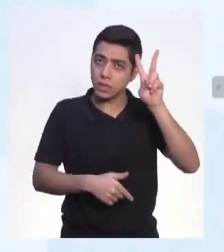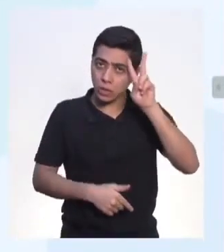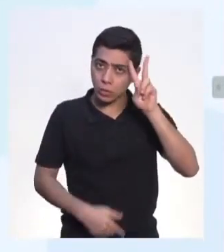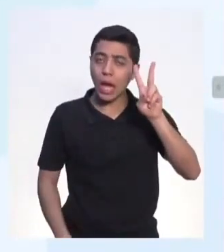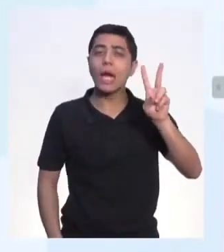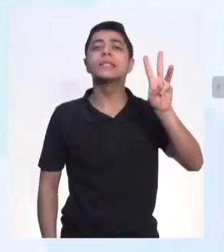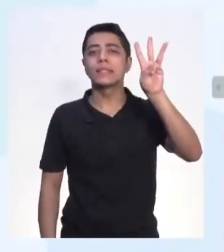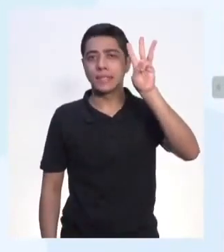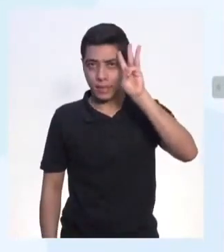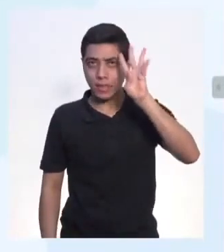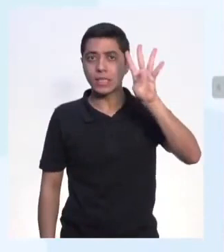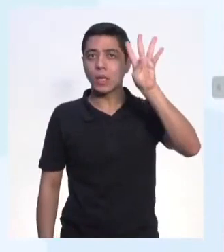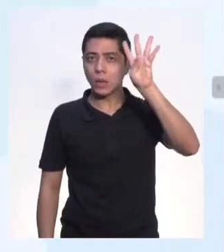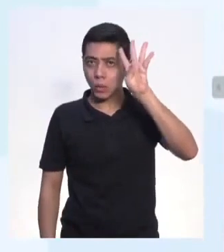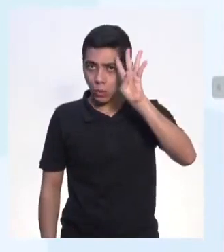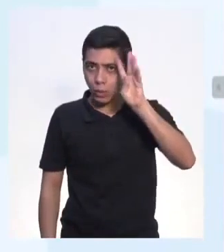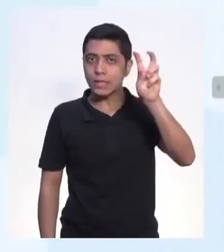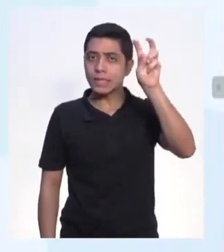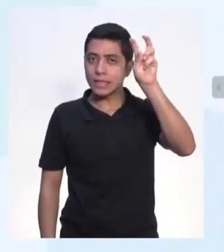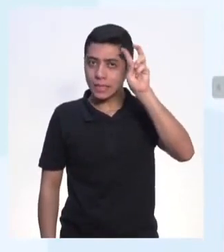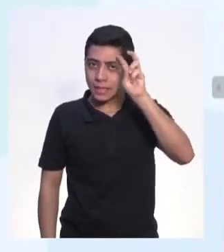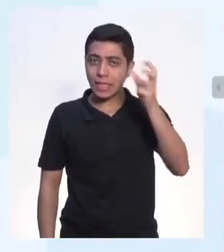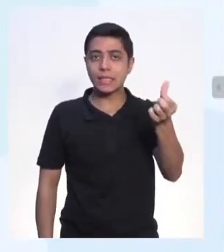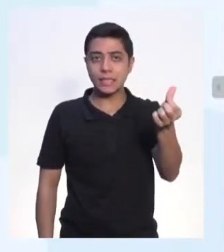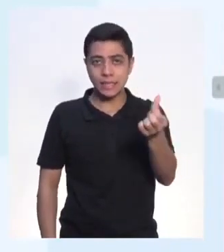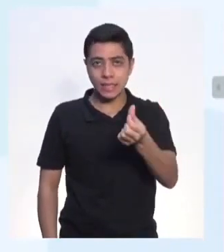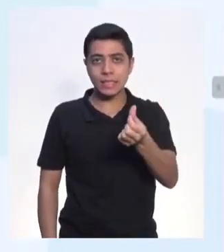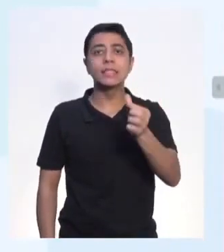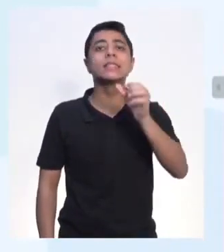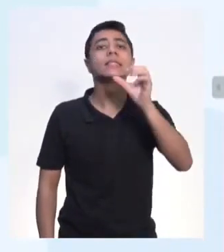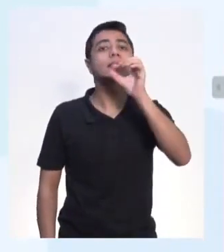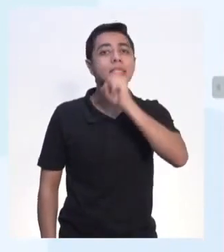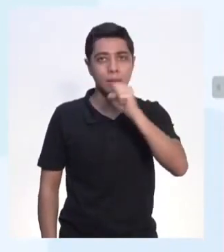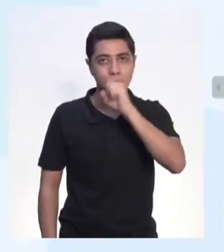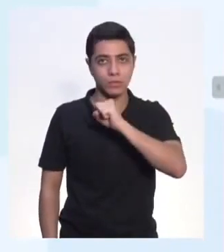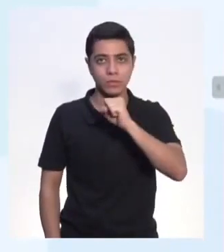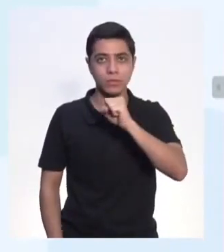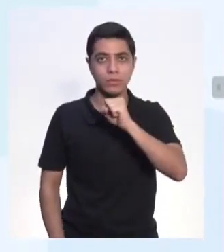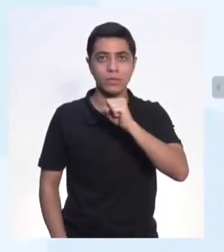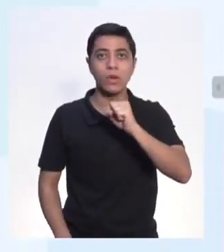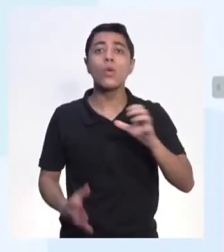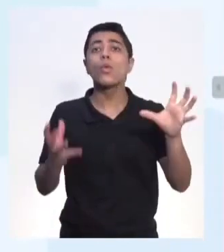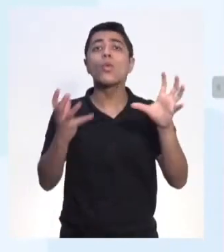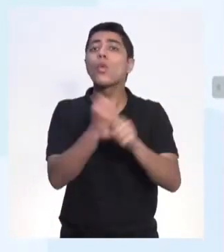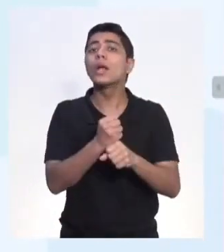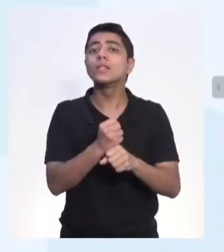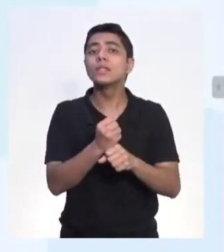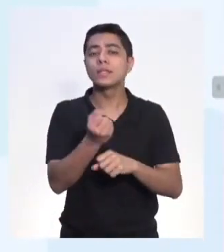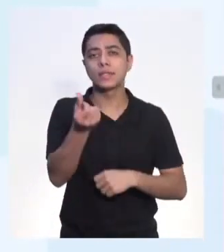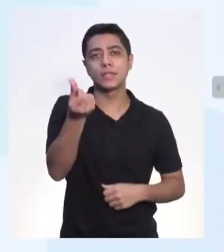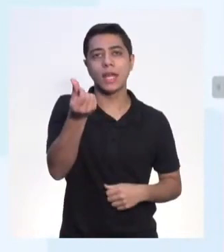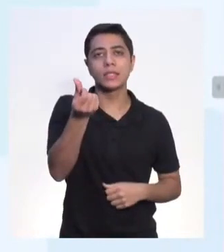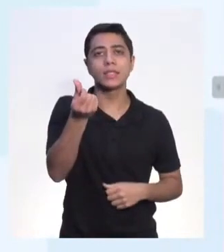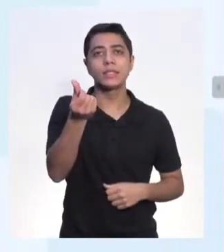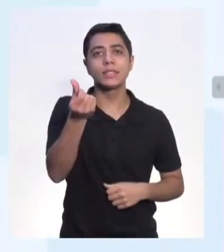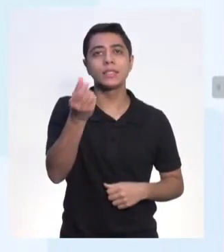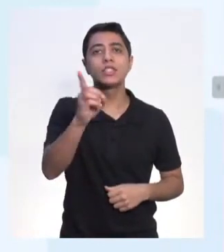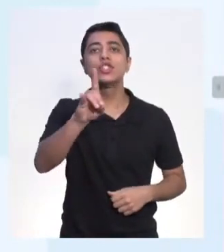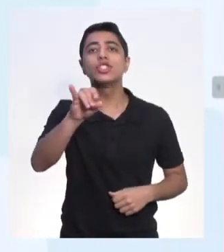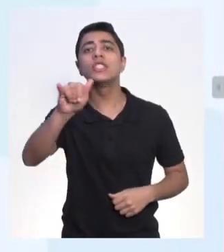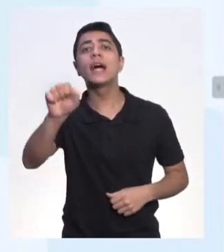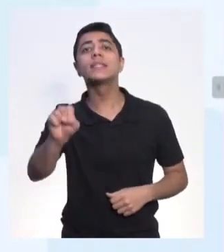sábado. São 6 dias da semana. Perfeito. Então, eu vou colocar aqui, as